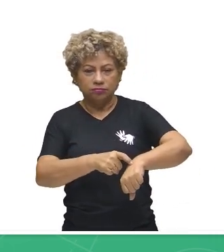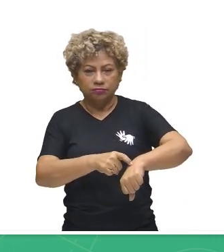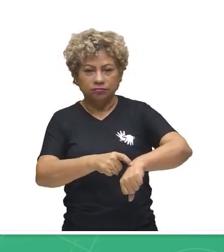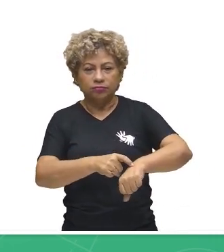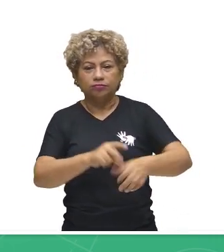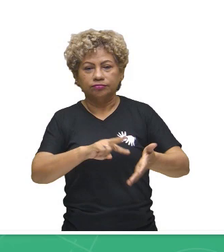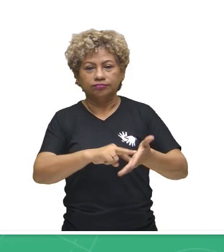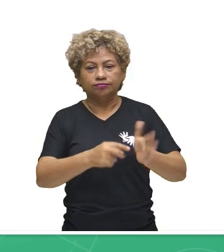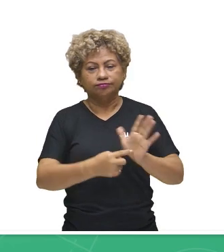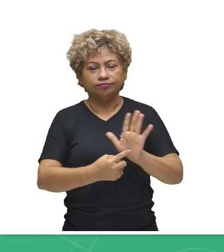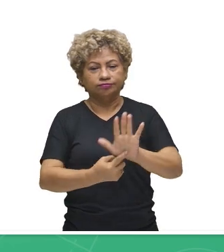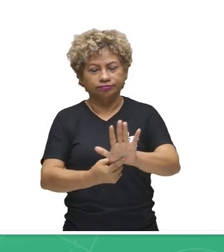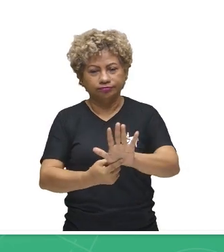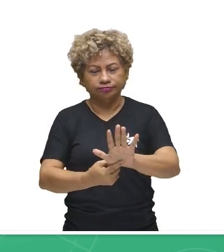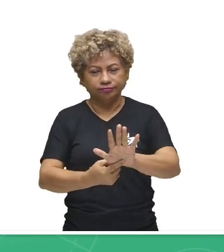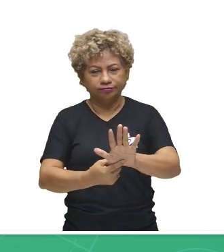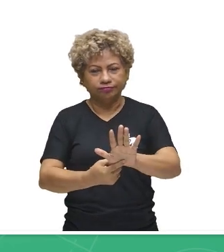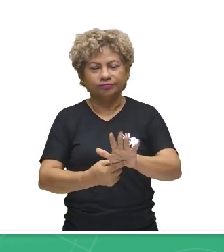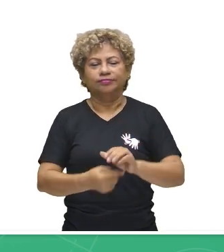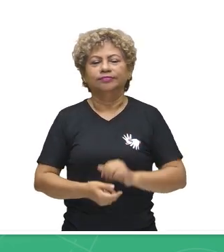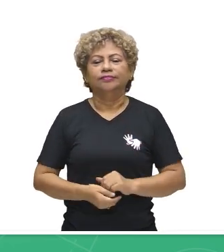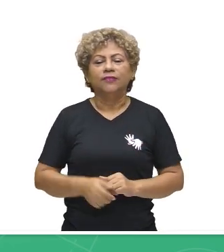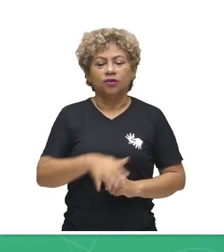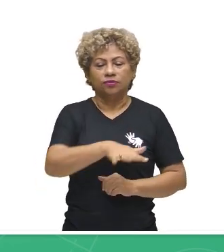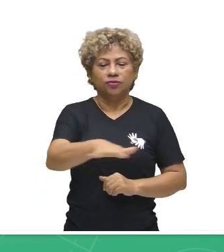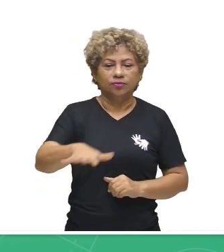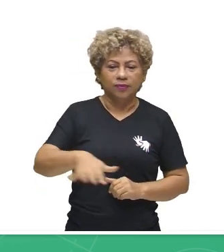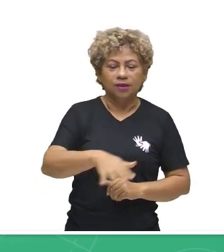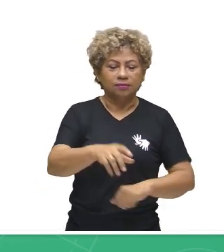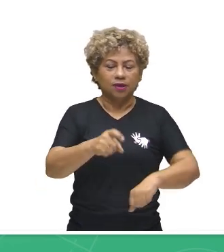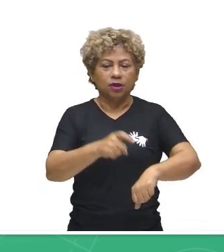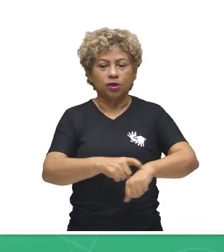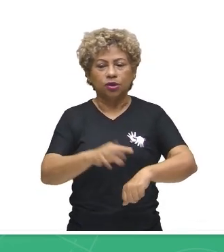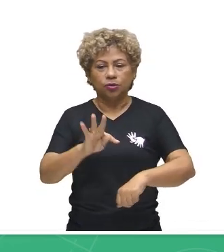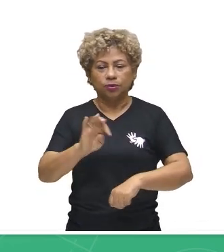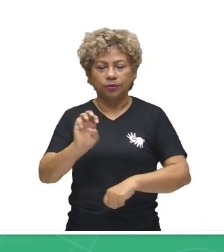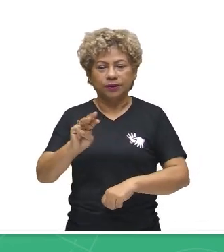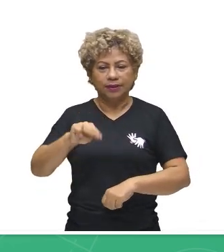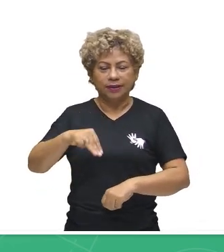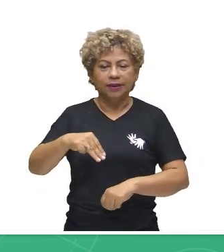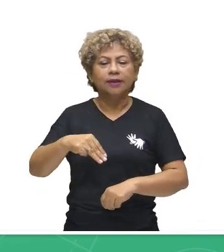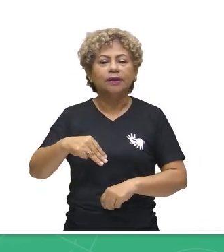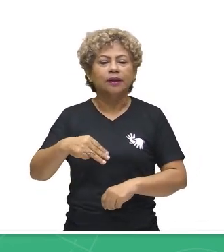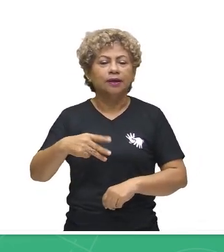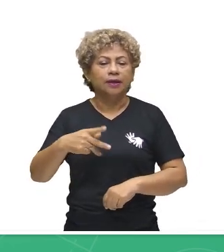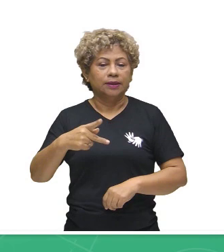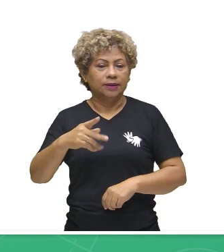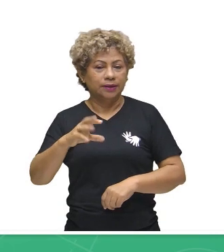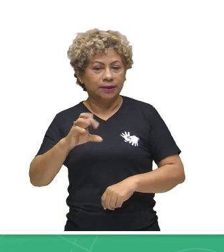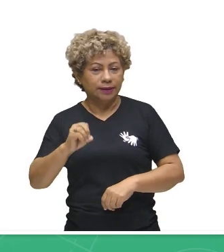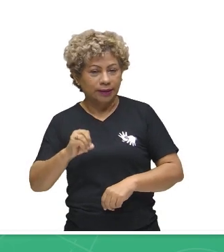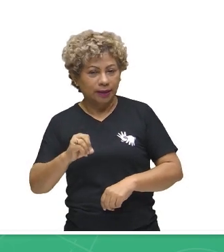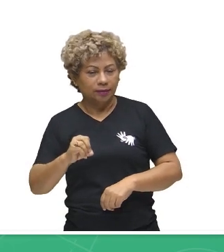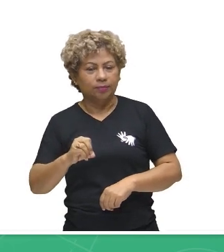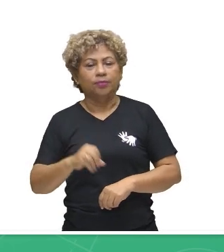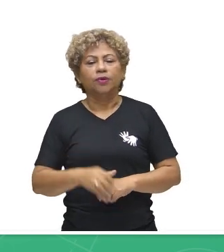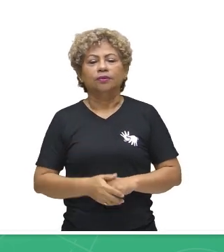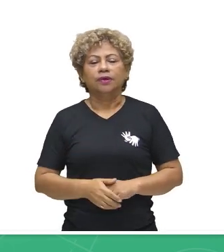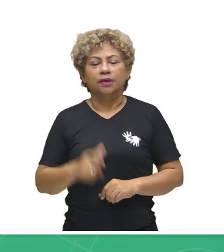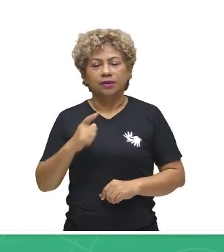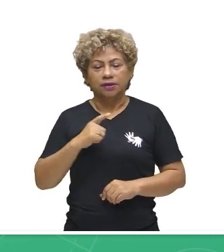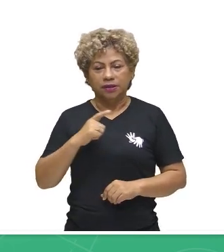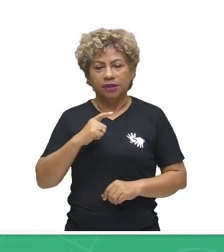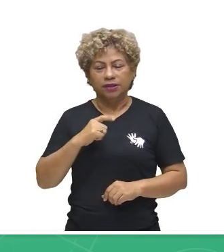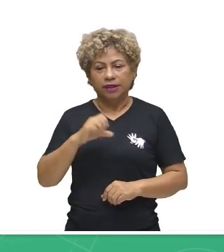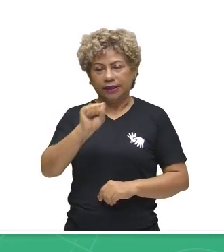a seguir. Espaço em função do tempo, S dado em metros e o T em